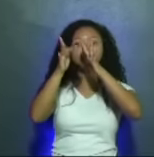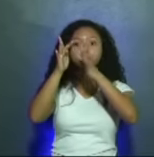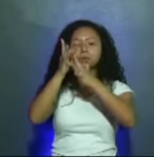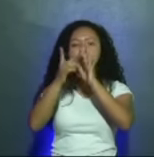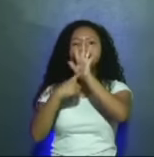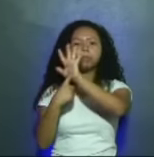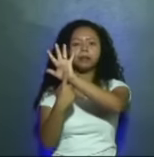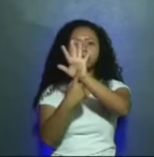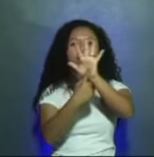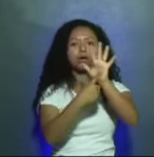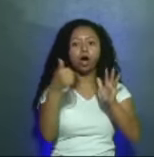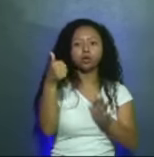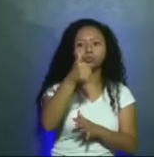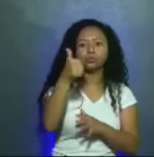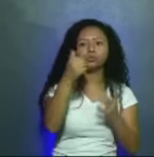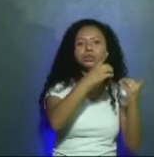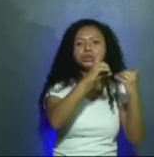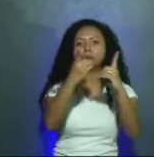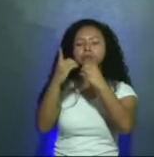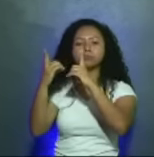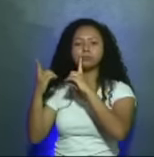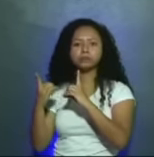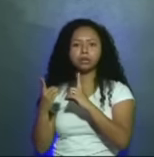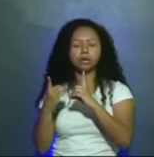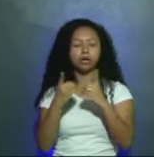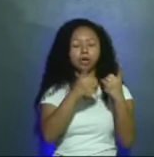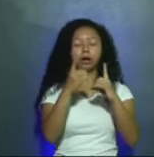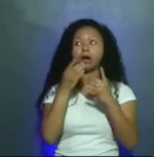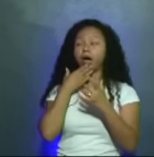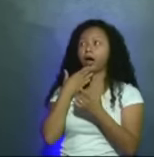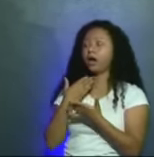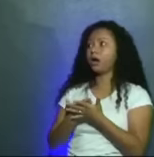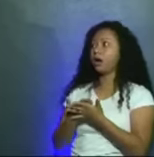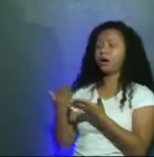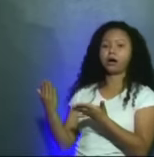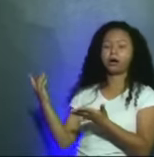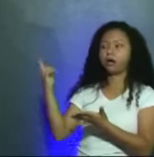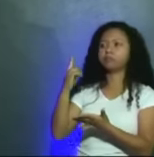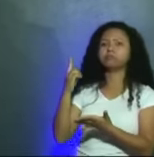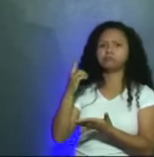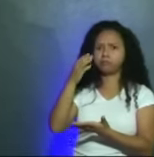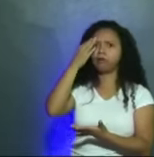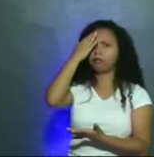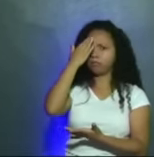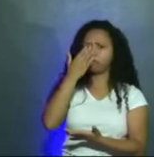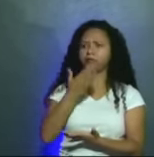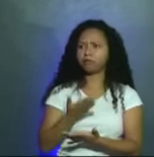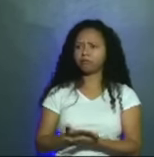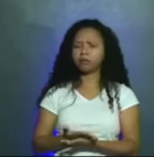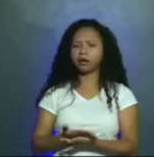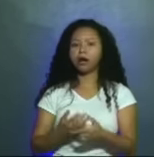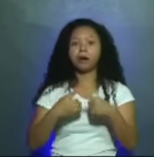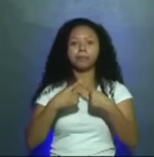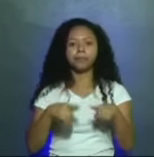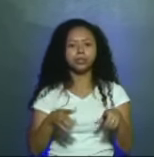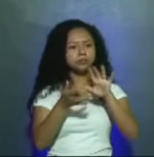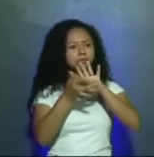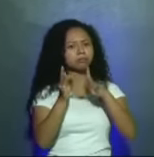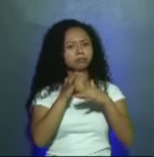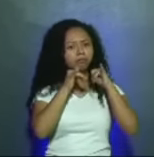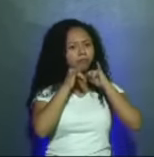comiam. Aí sim, aí eles creram, mas olha aqui o que a Bíblia diz, censurou-lhes, Jesus falou assim, gente,